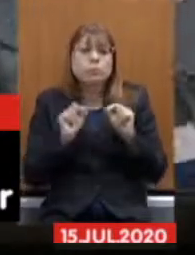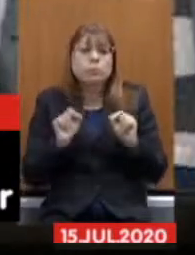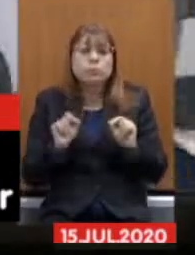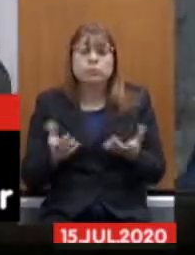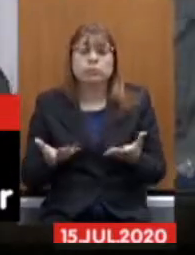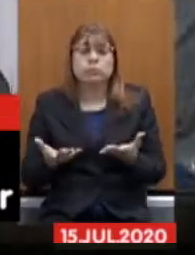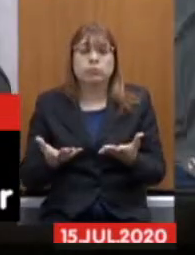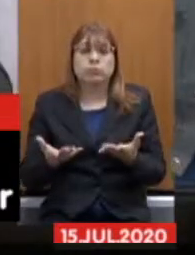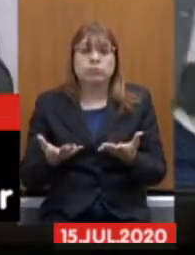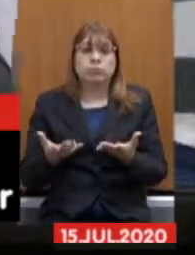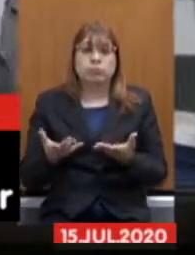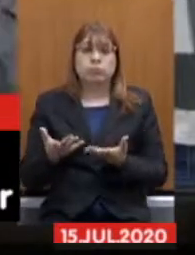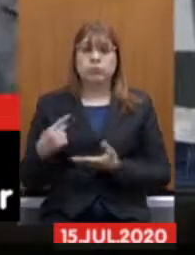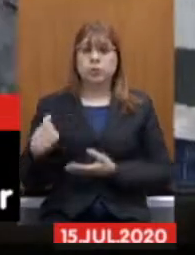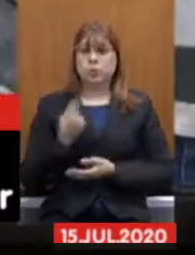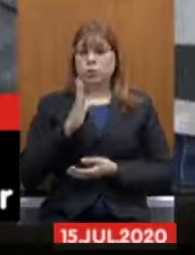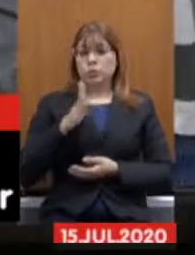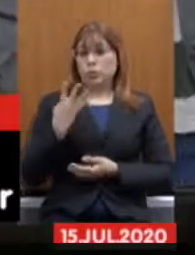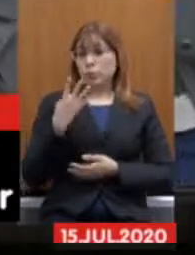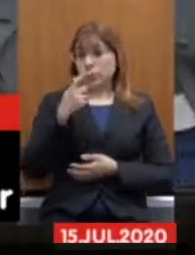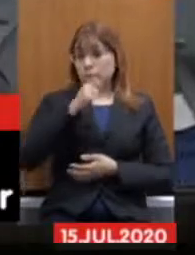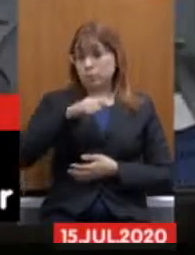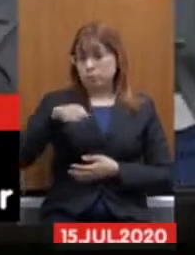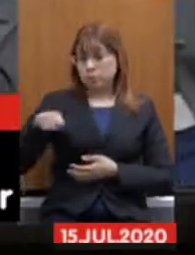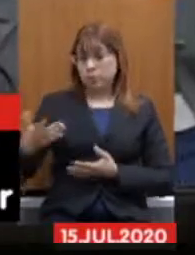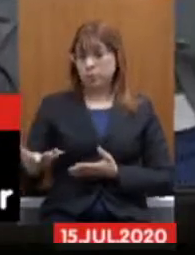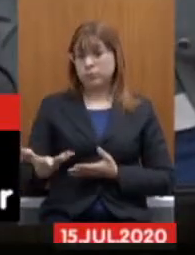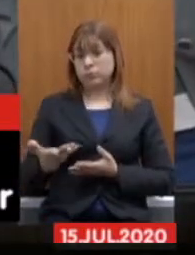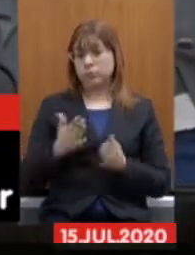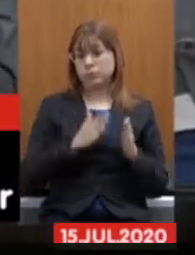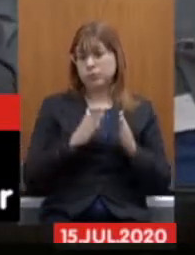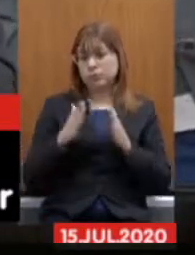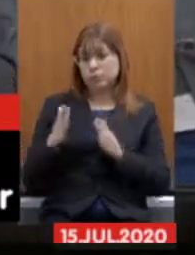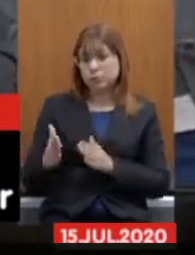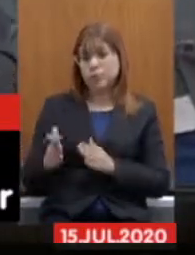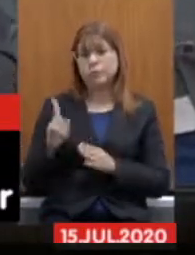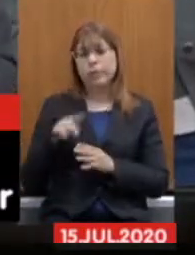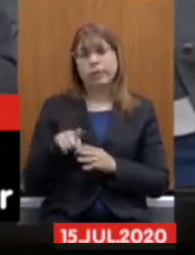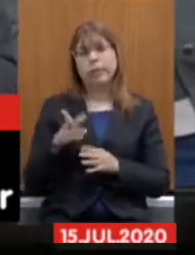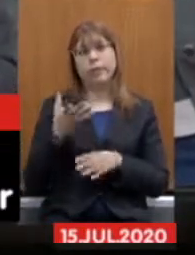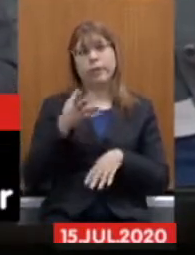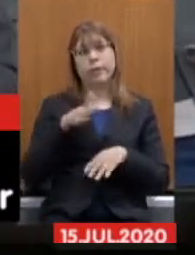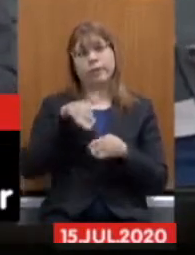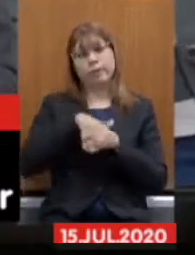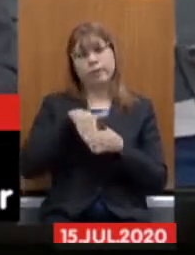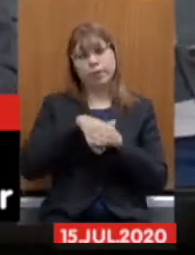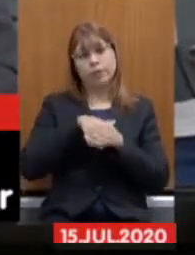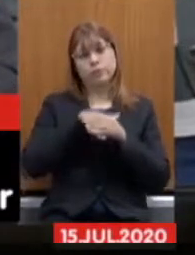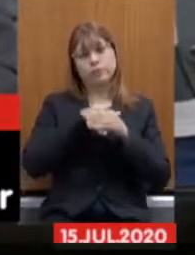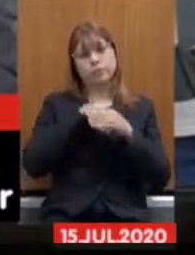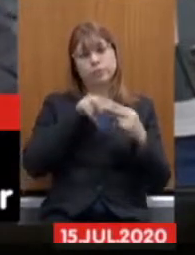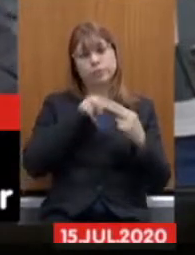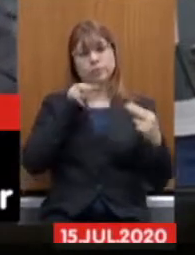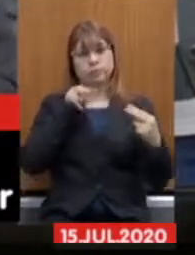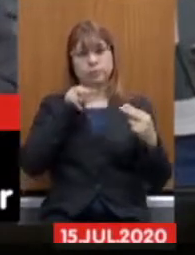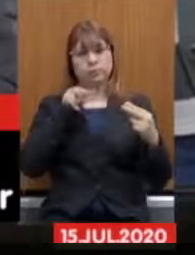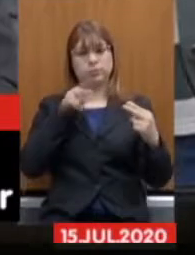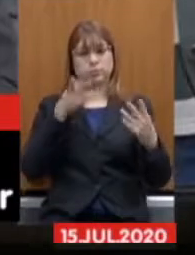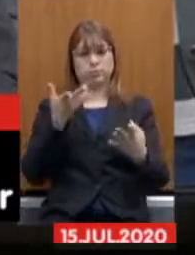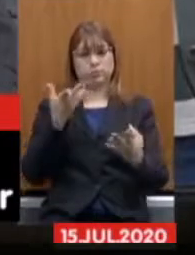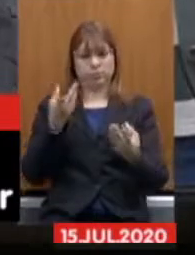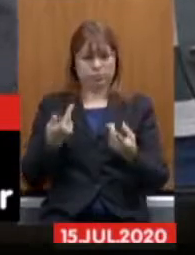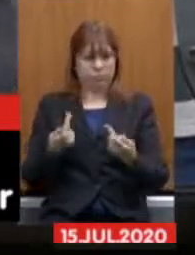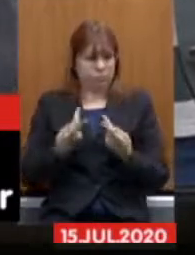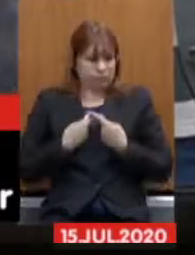nós somos a quatro meses desse processo de votação remoto oi e me sinto agredido